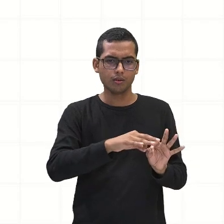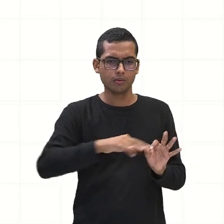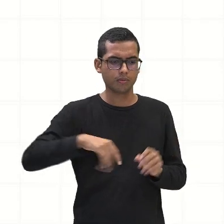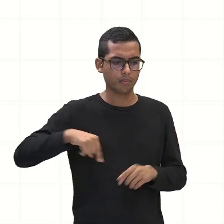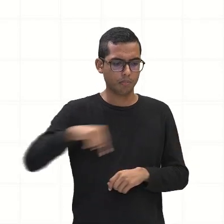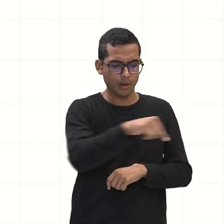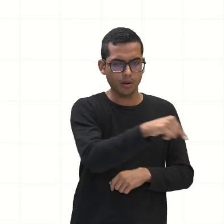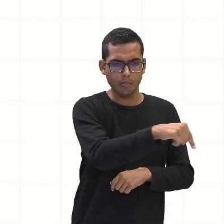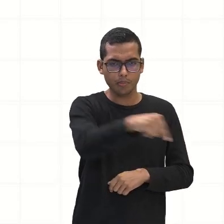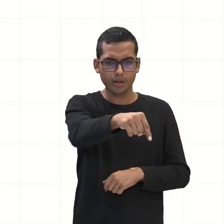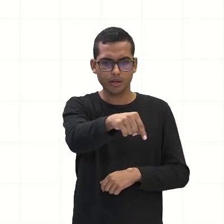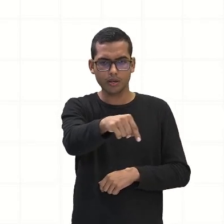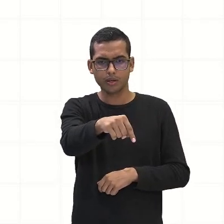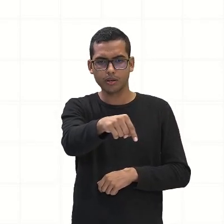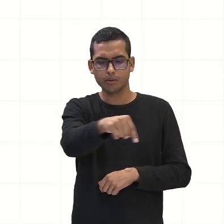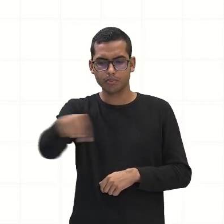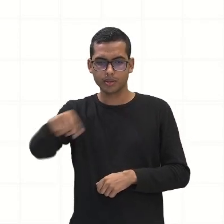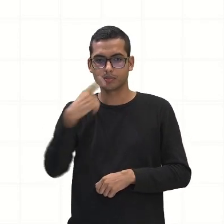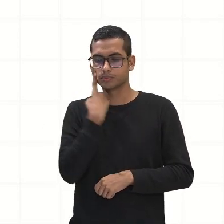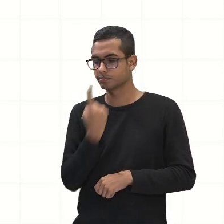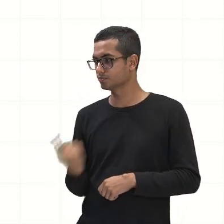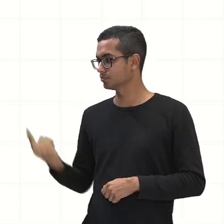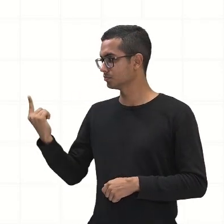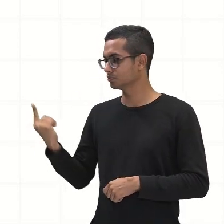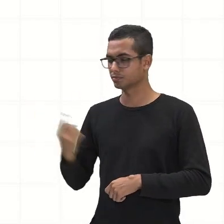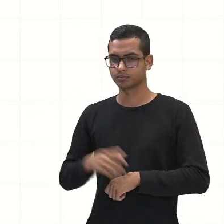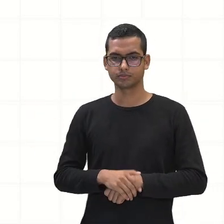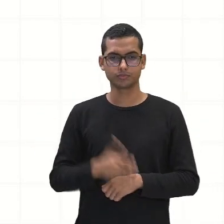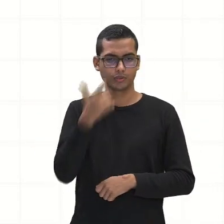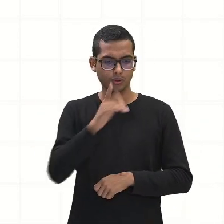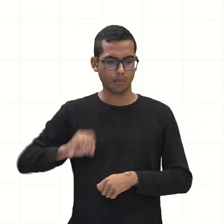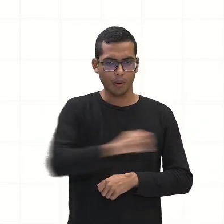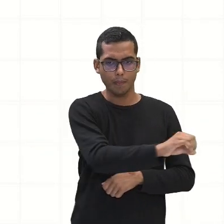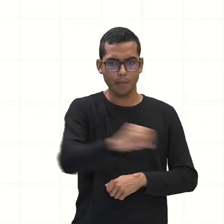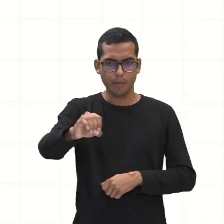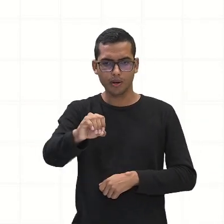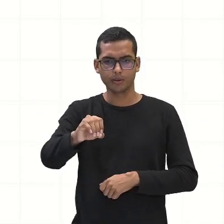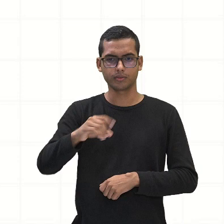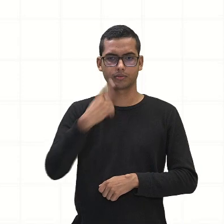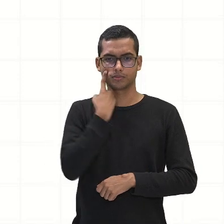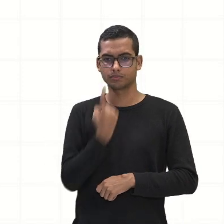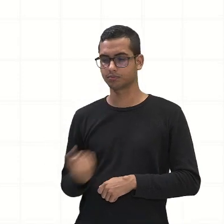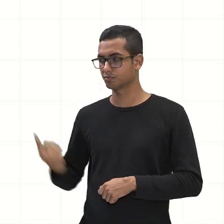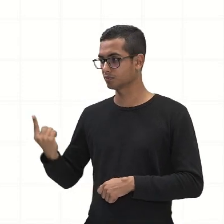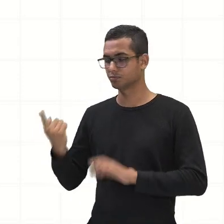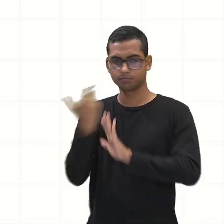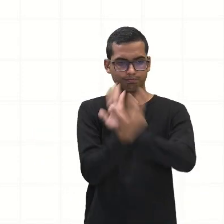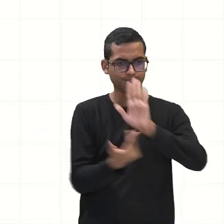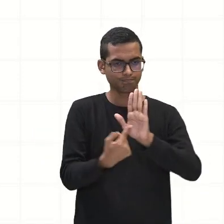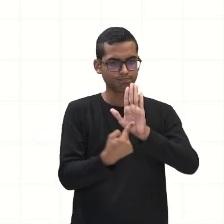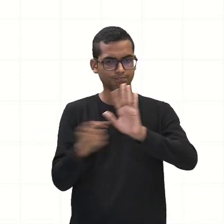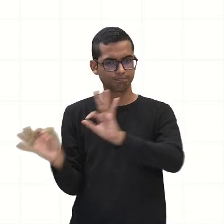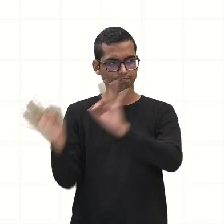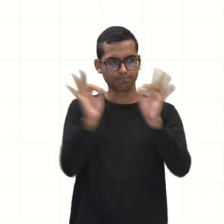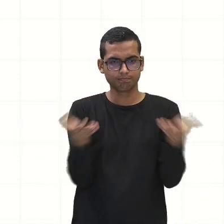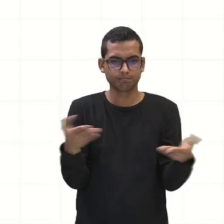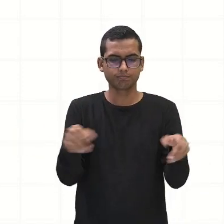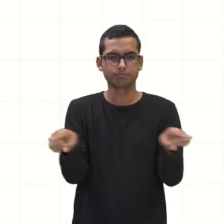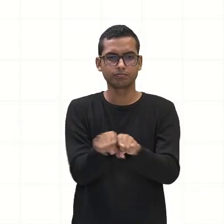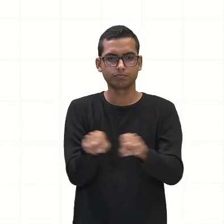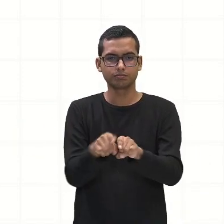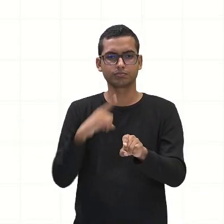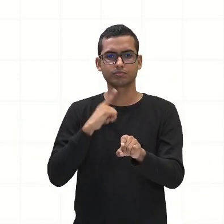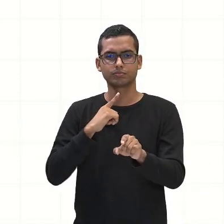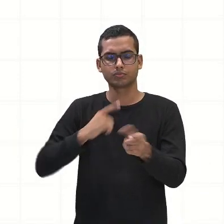Então, a gente fez aqui um desenho. Tudo bem? Então, o que é que nós temos? Nós temos que o